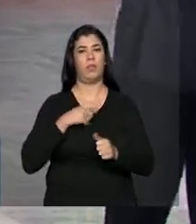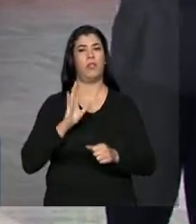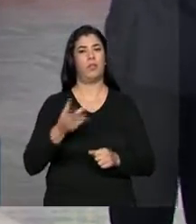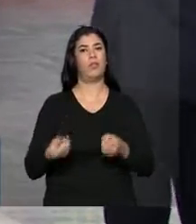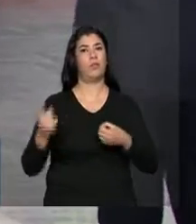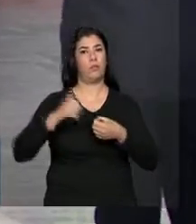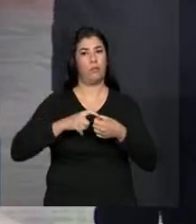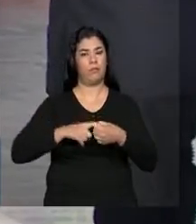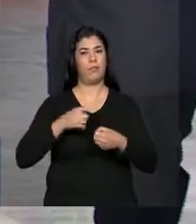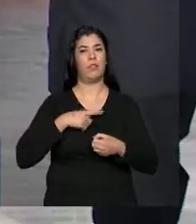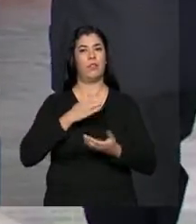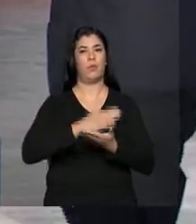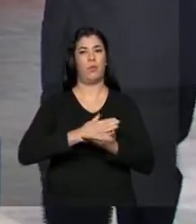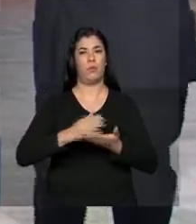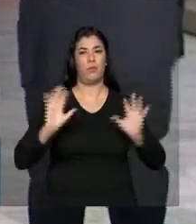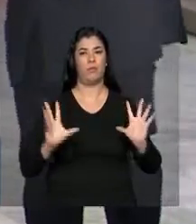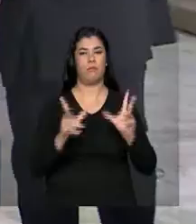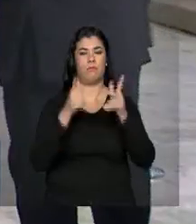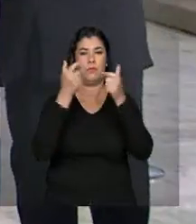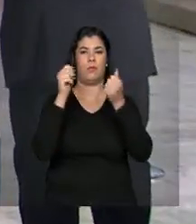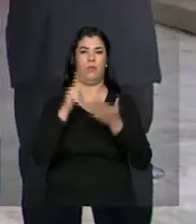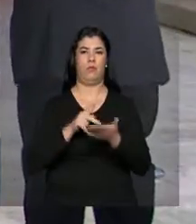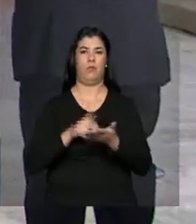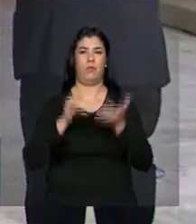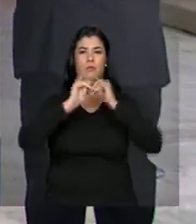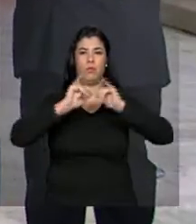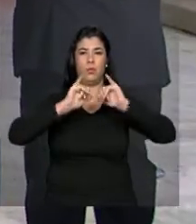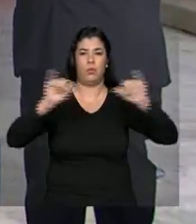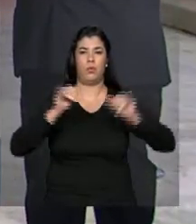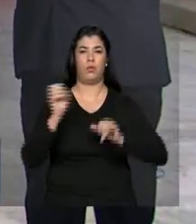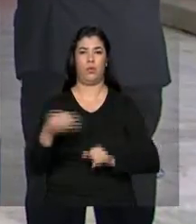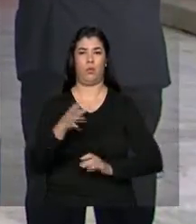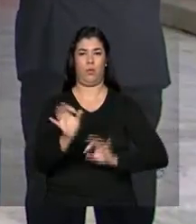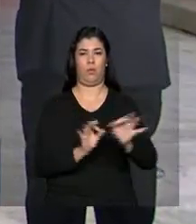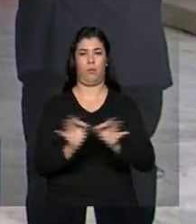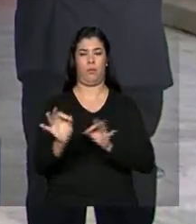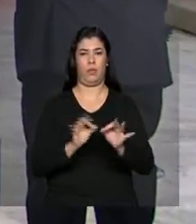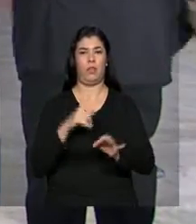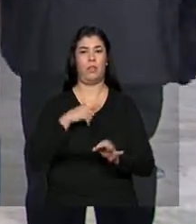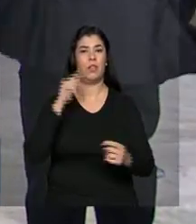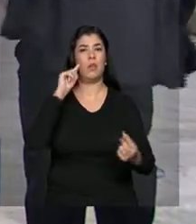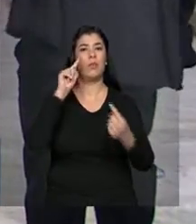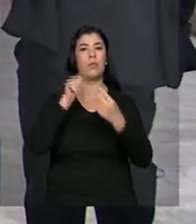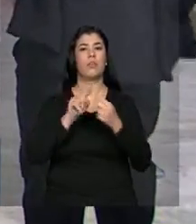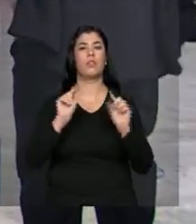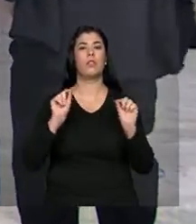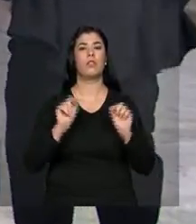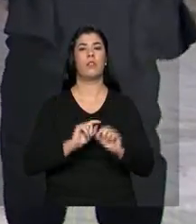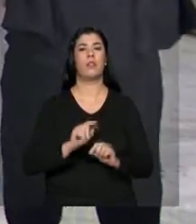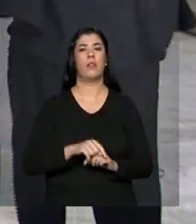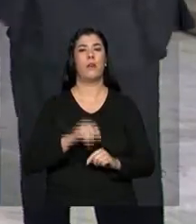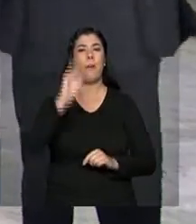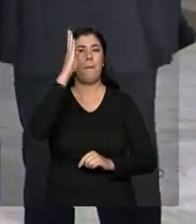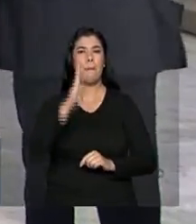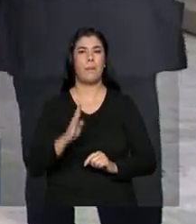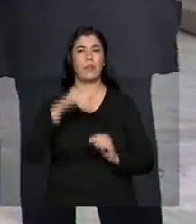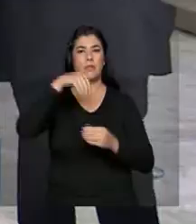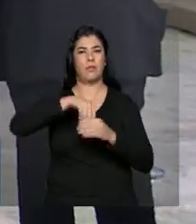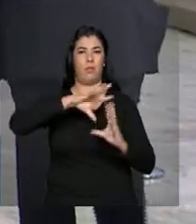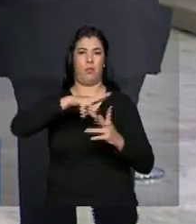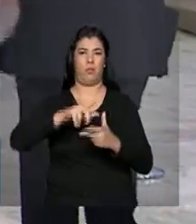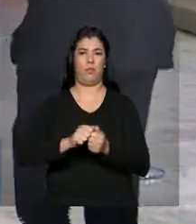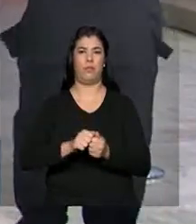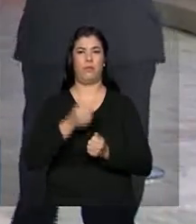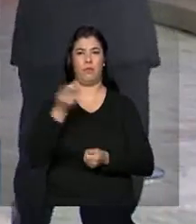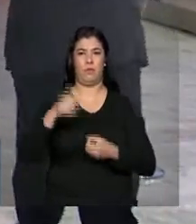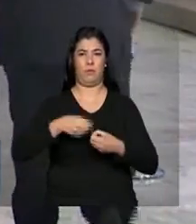de instantes, começa a cerimônia de lançamento desse novo plano, que tem como slogan o Brasil no mundo.